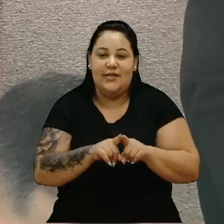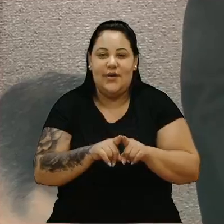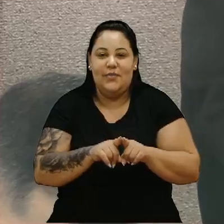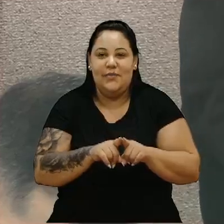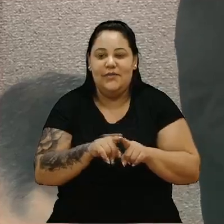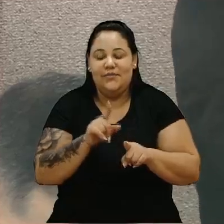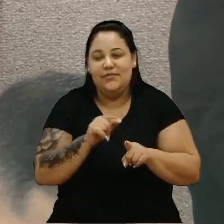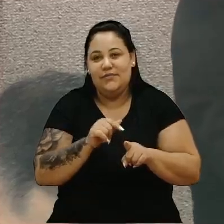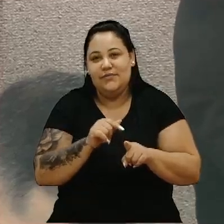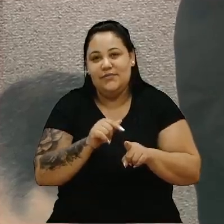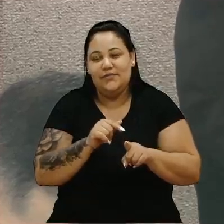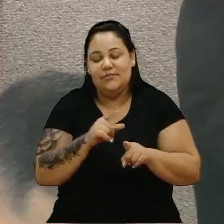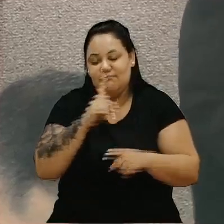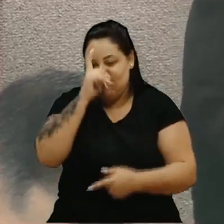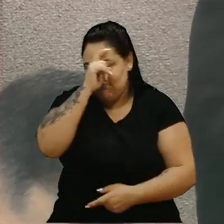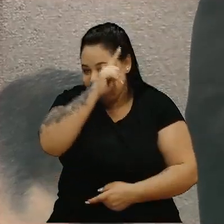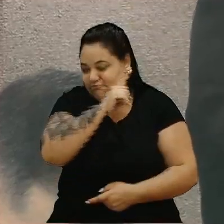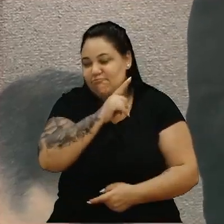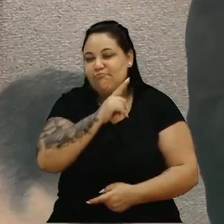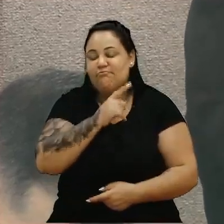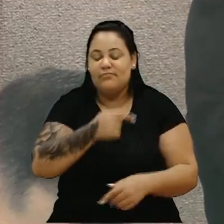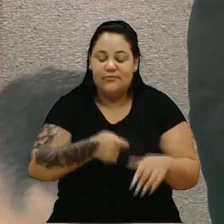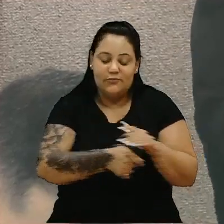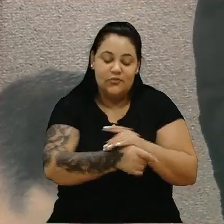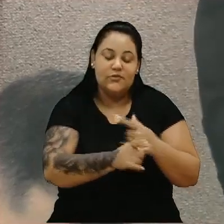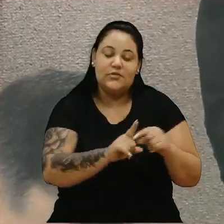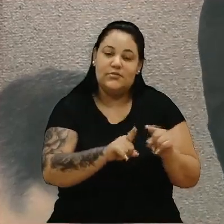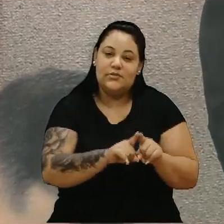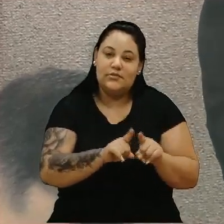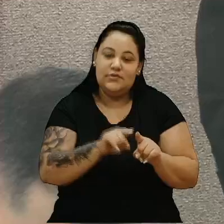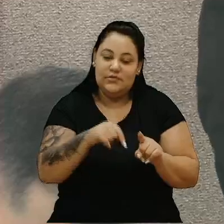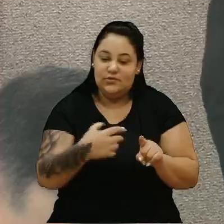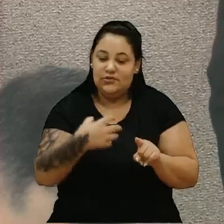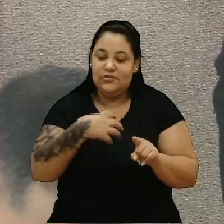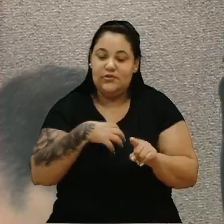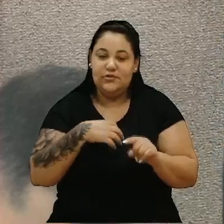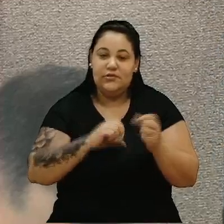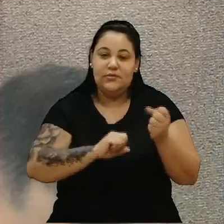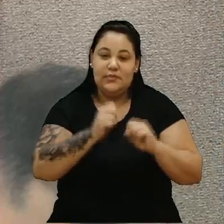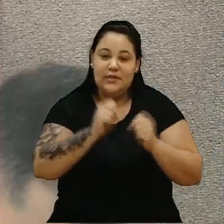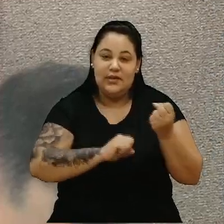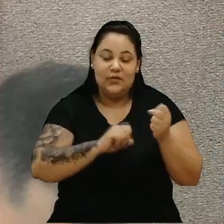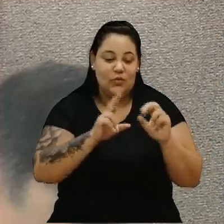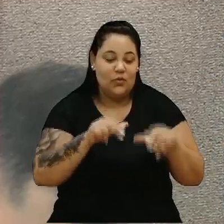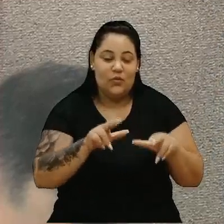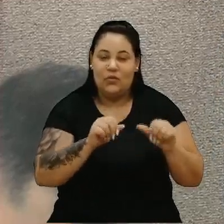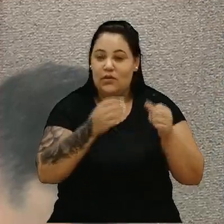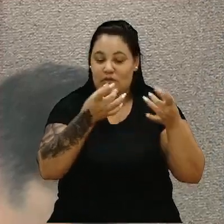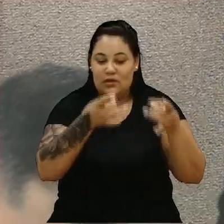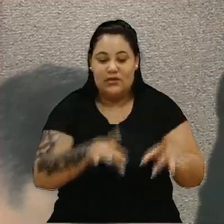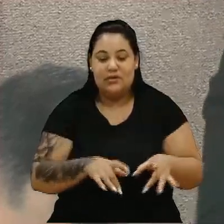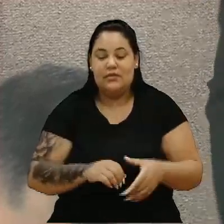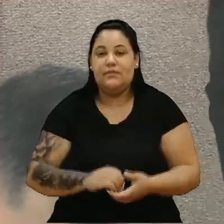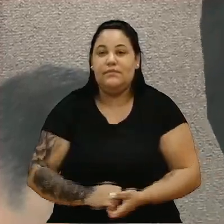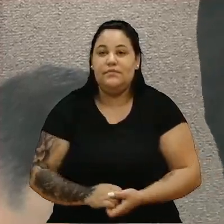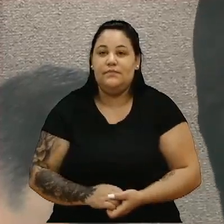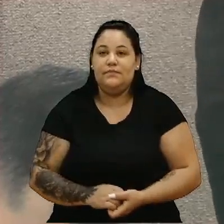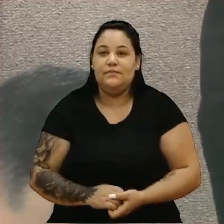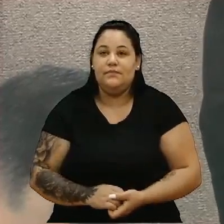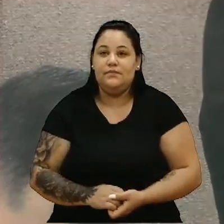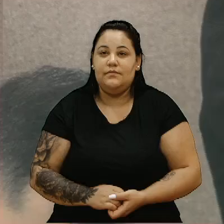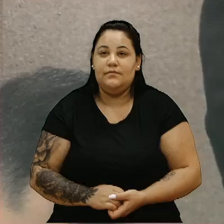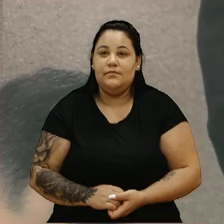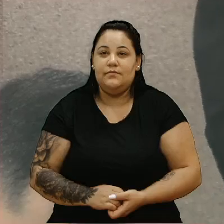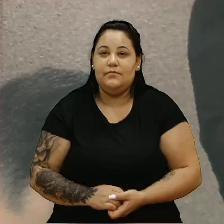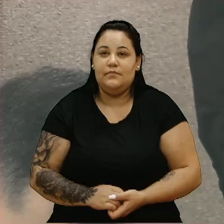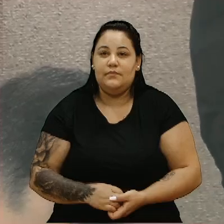está muito alta, dificulta o investimento. Mesmo assim, esses empresários não desistem. E graças aos